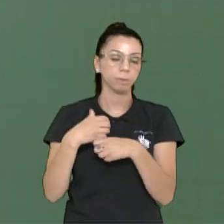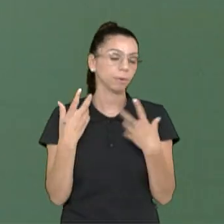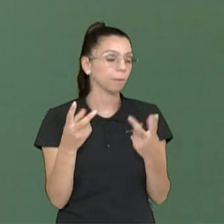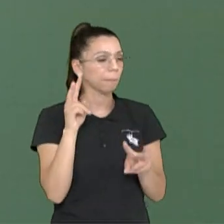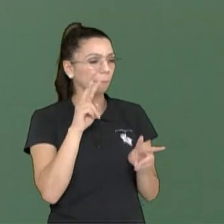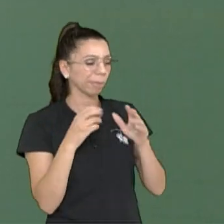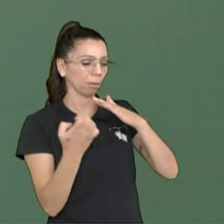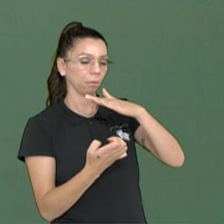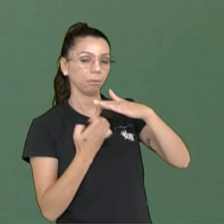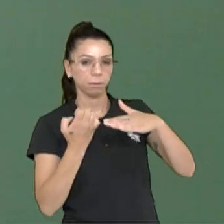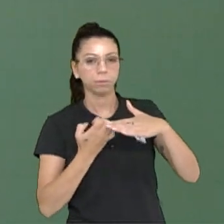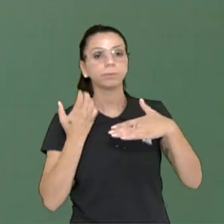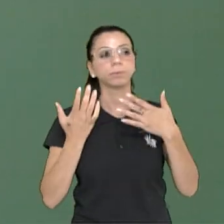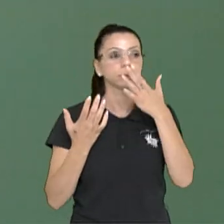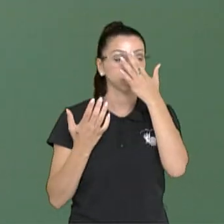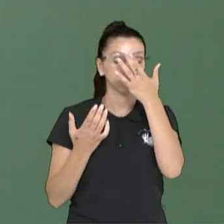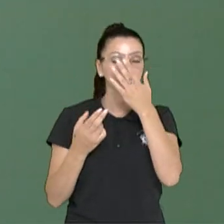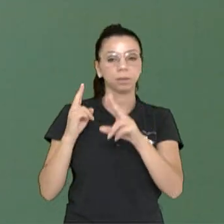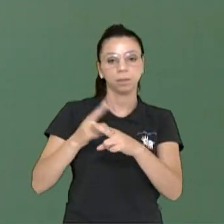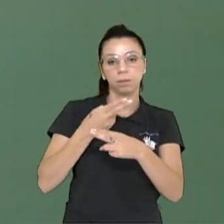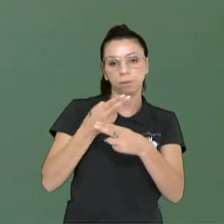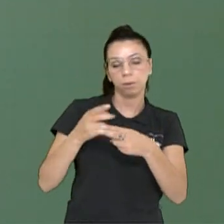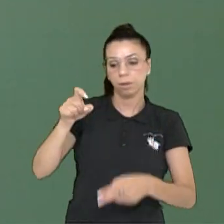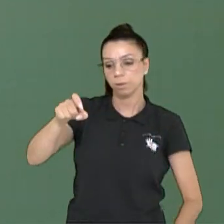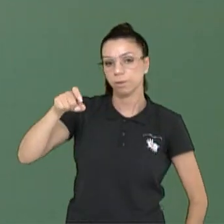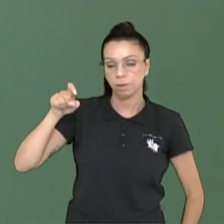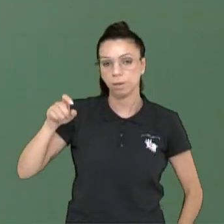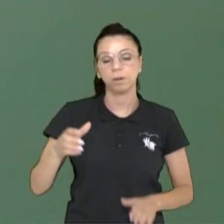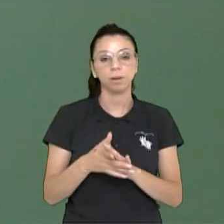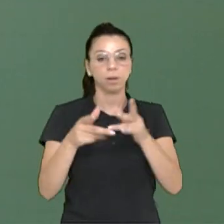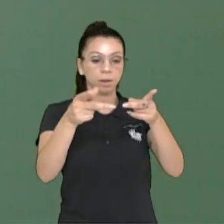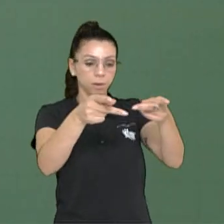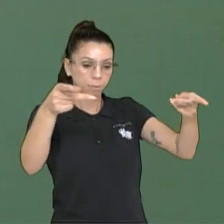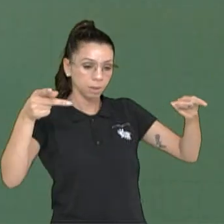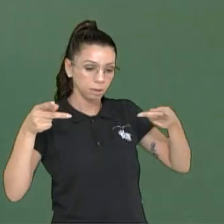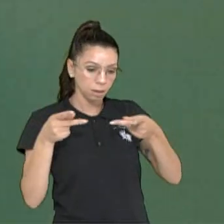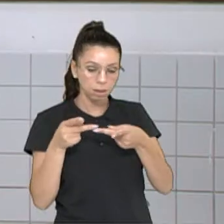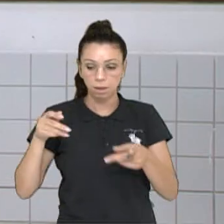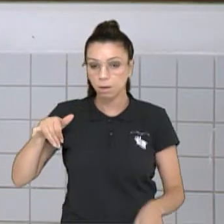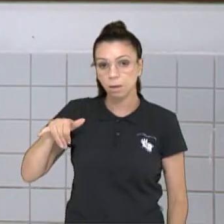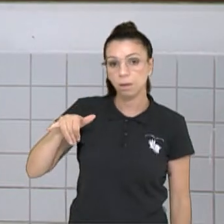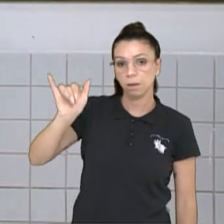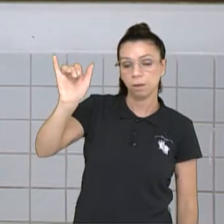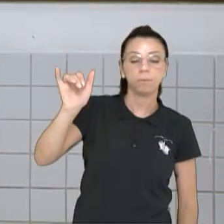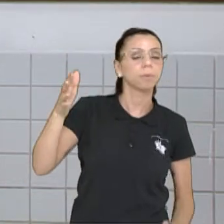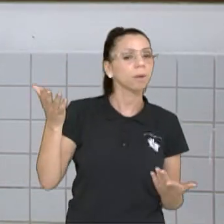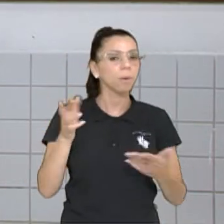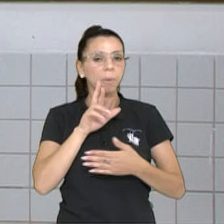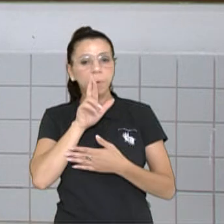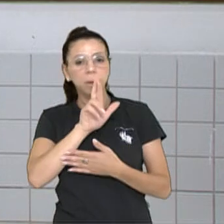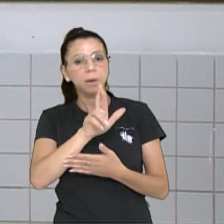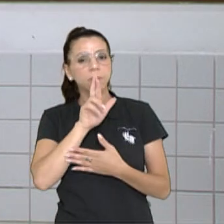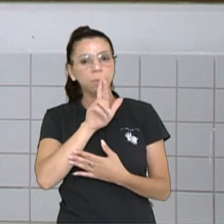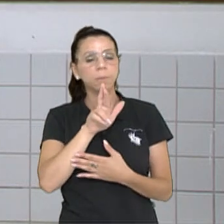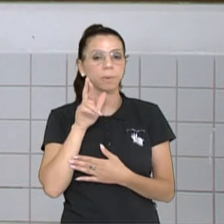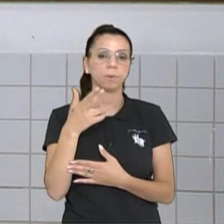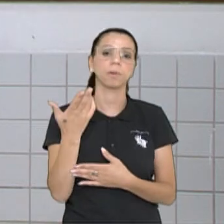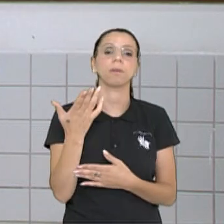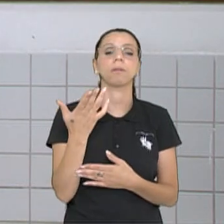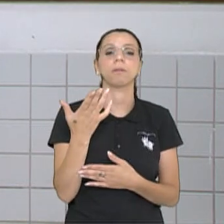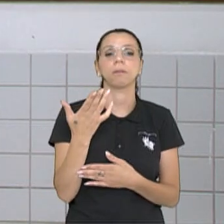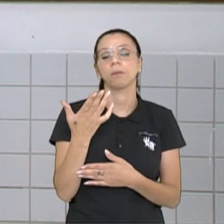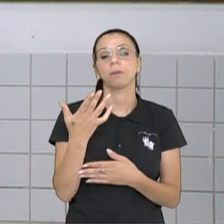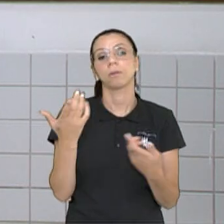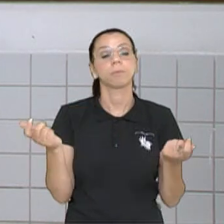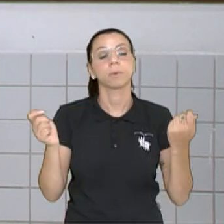as empresas são a de chocolate X e a pizzaria Y. Na hora de você marcar isso lá na sua